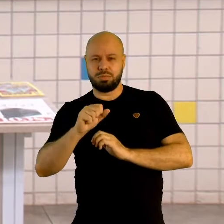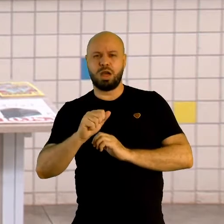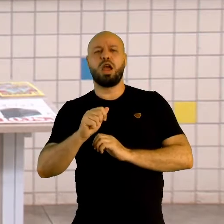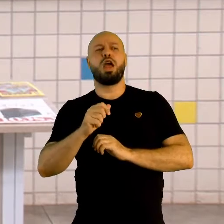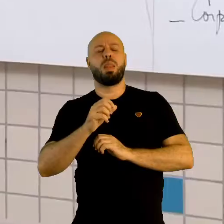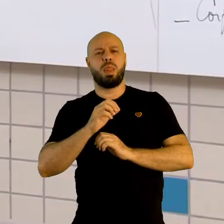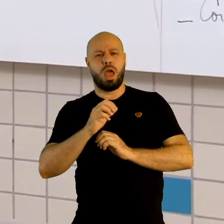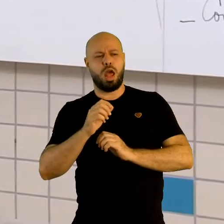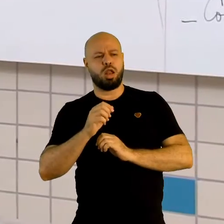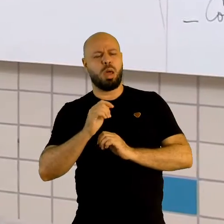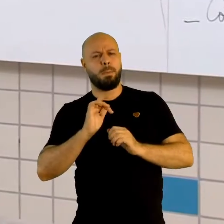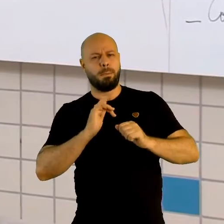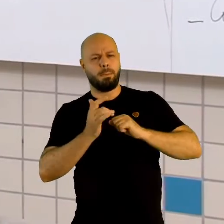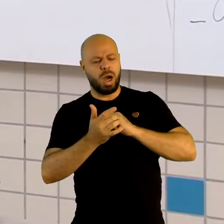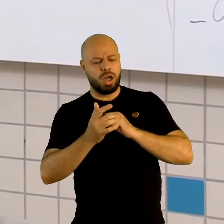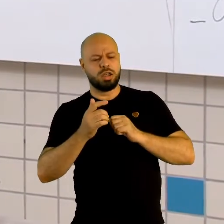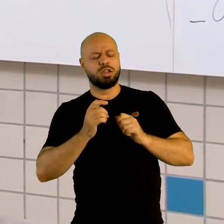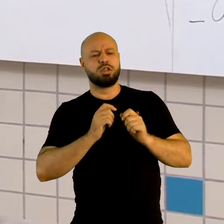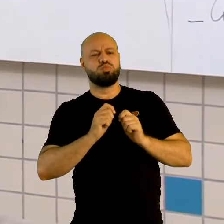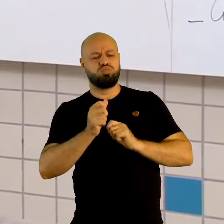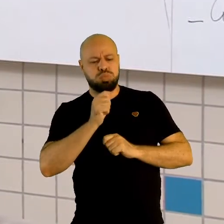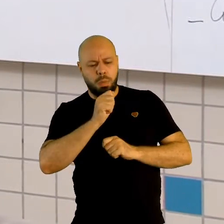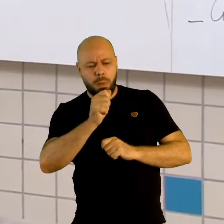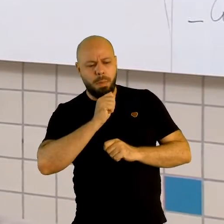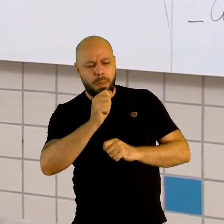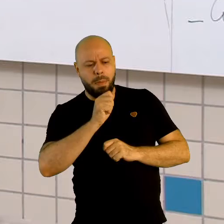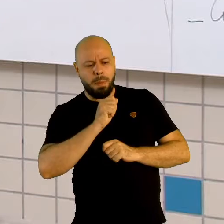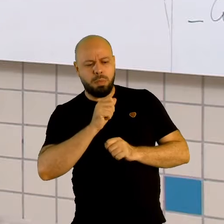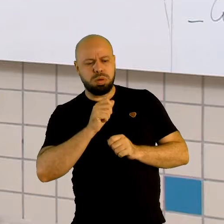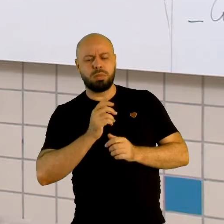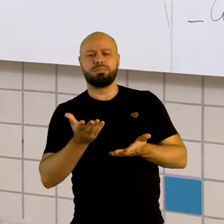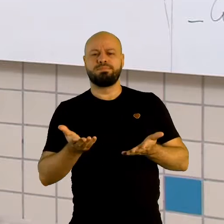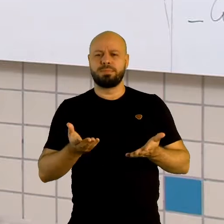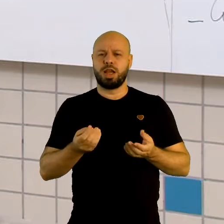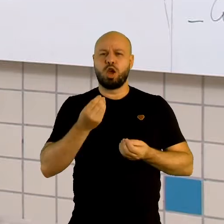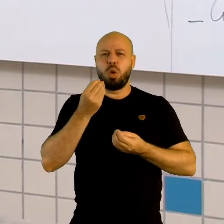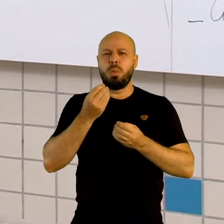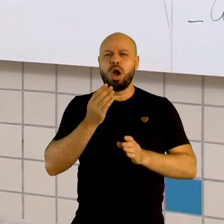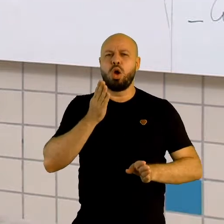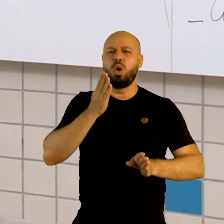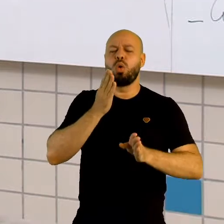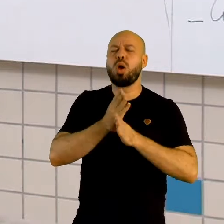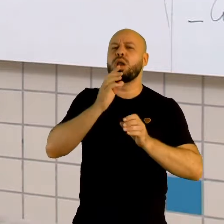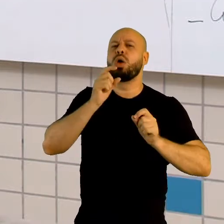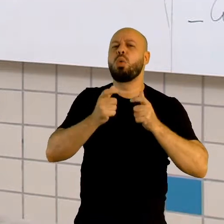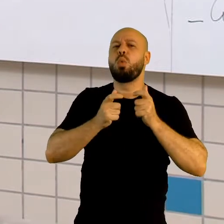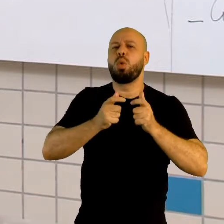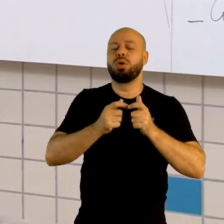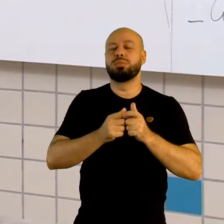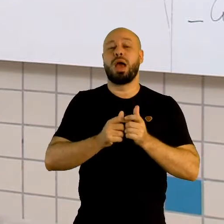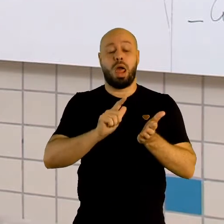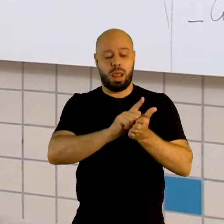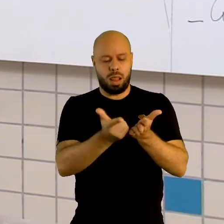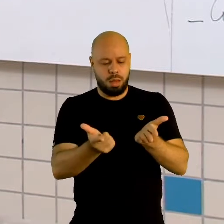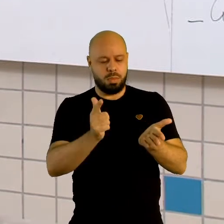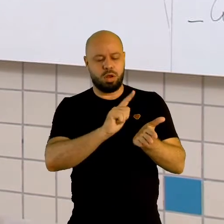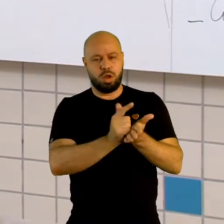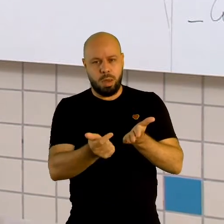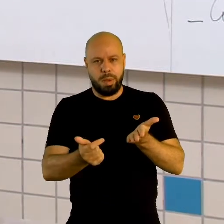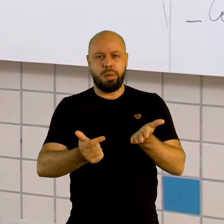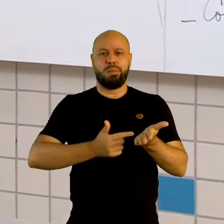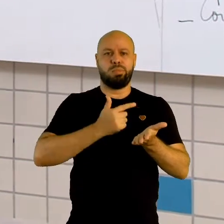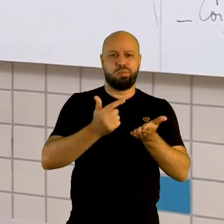midiático, veiculado por onde? Onde eu posso encontrar esse gênero reportagem? Jornais,